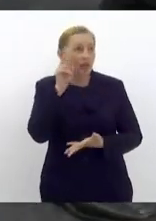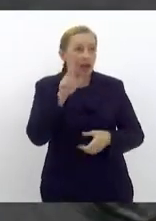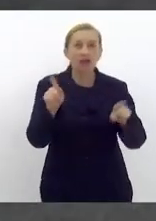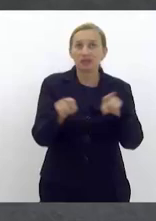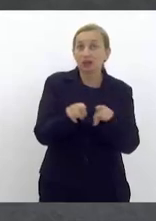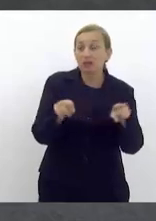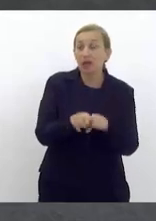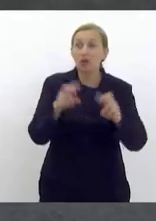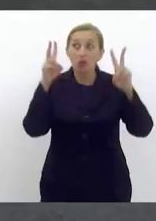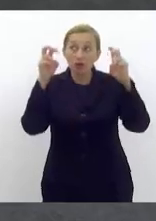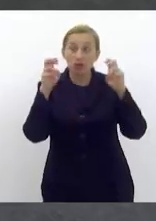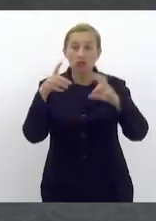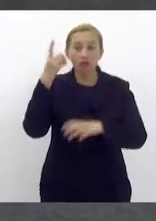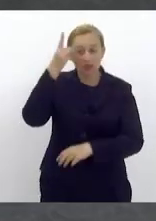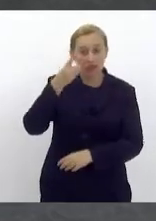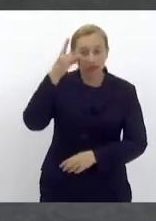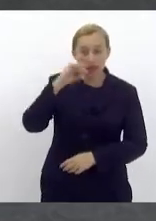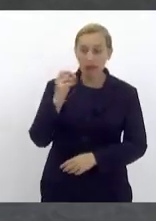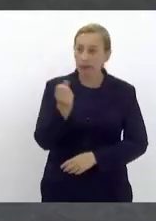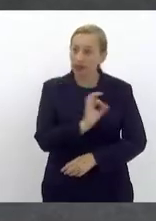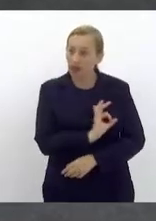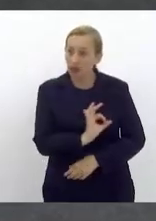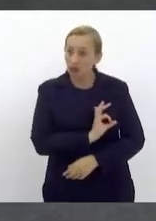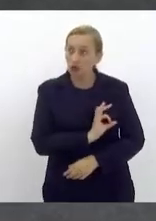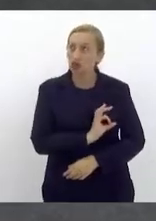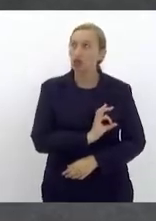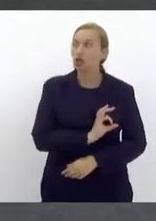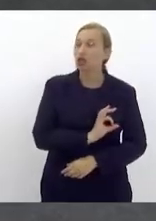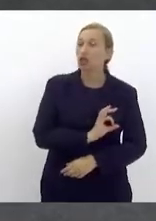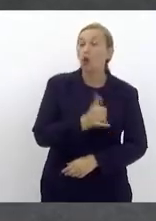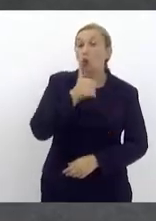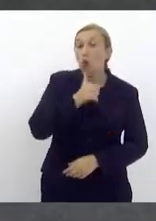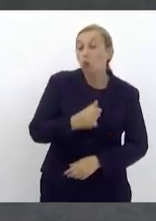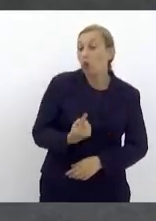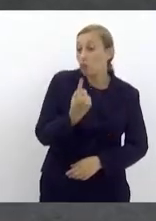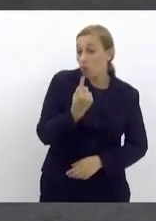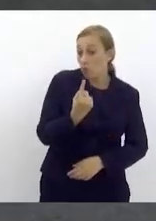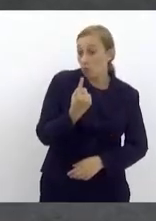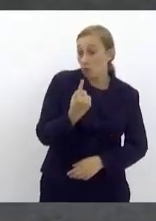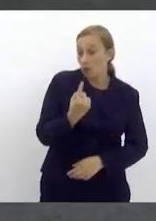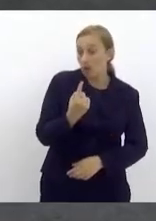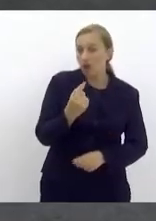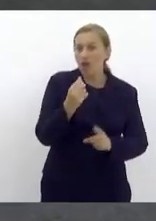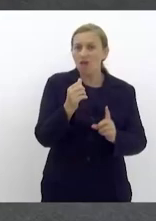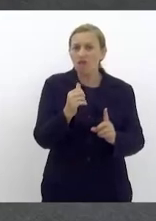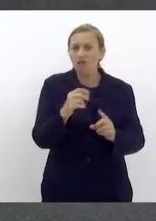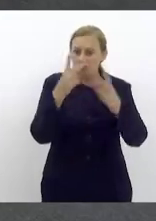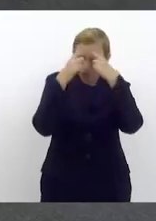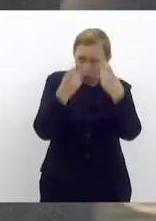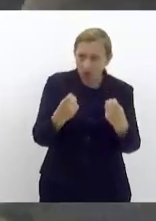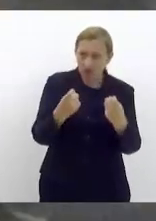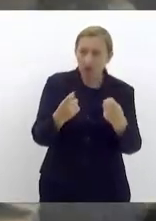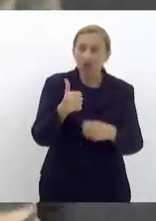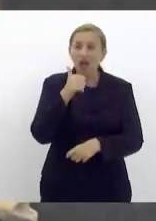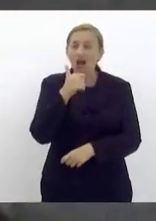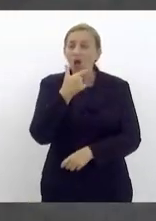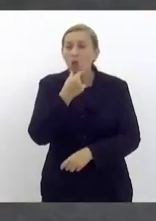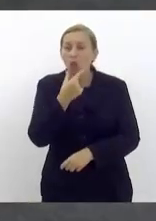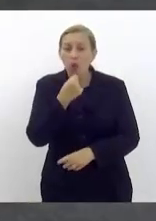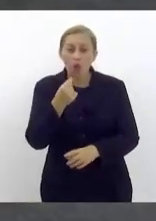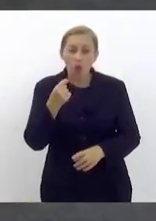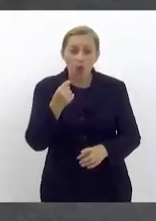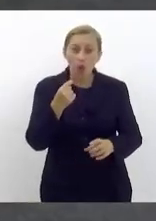uma situação, deputada Marta Rocha, que passou uma mulher em situação de violência, o companheiro dela correu atrás dela, ela